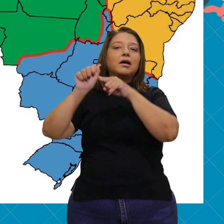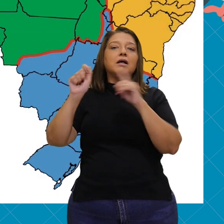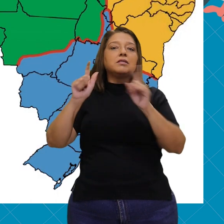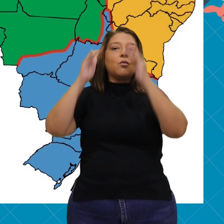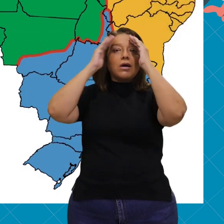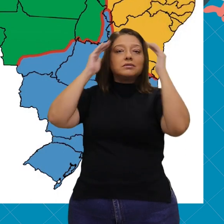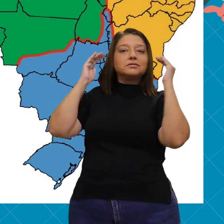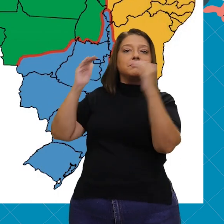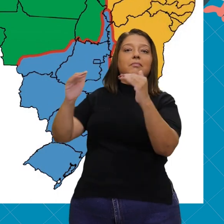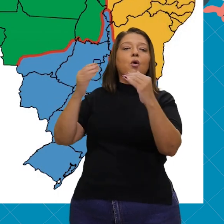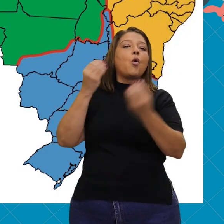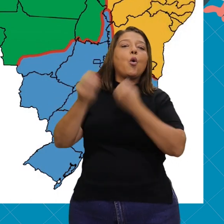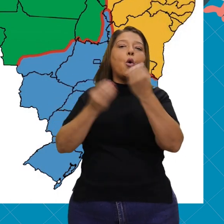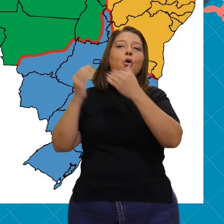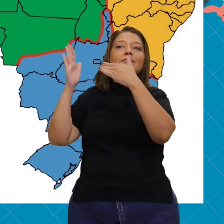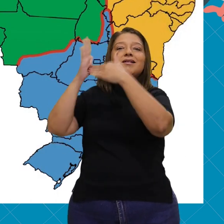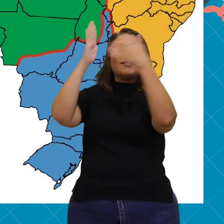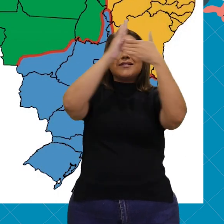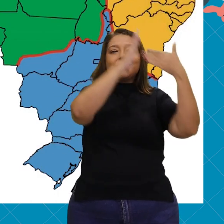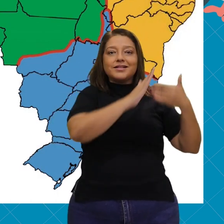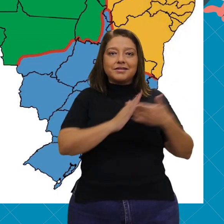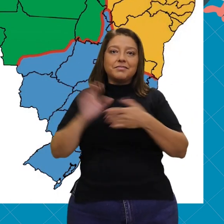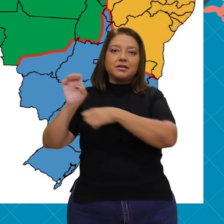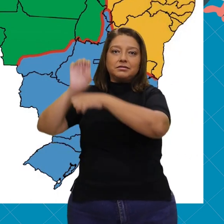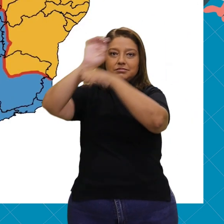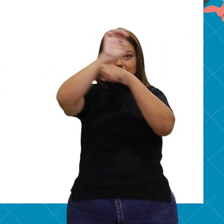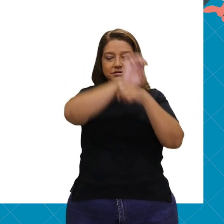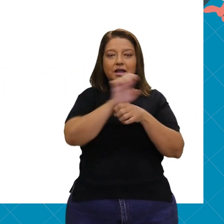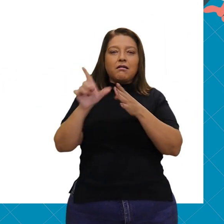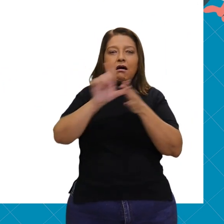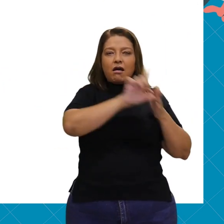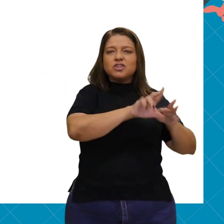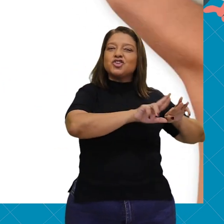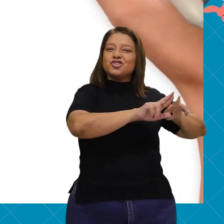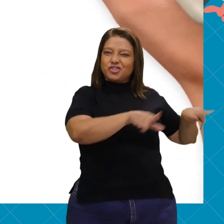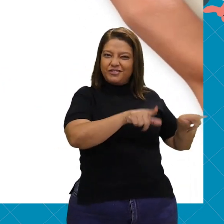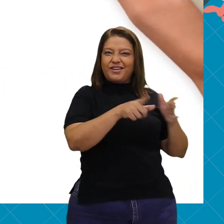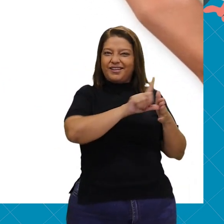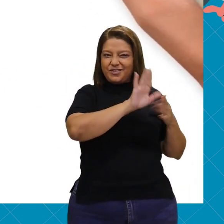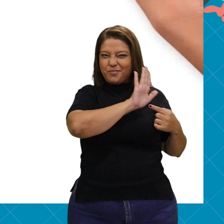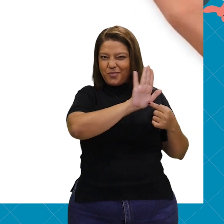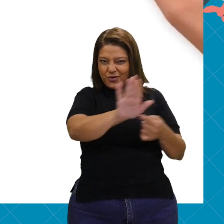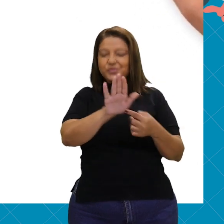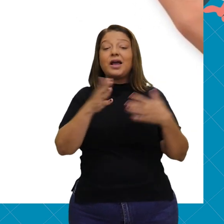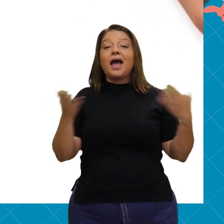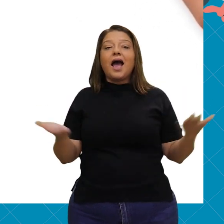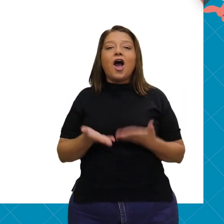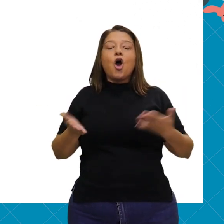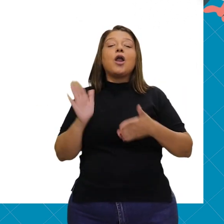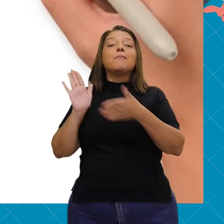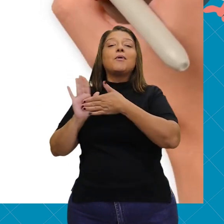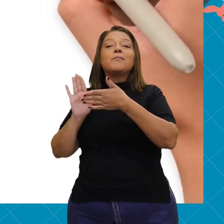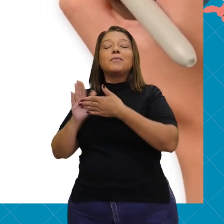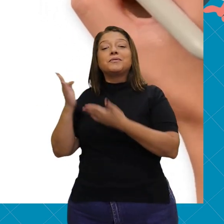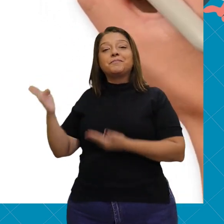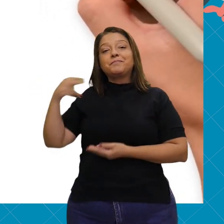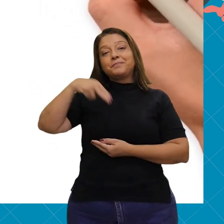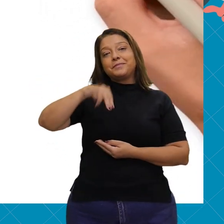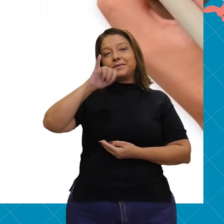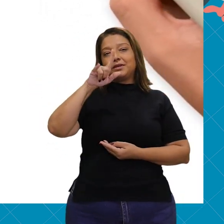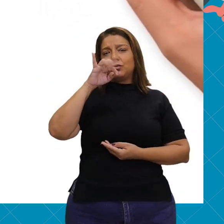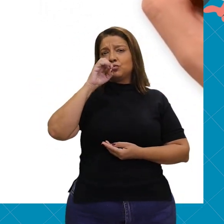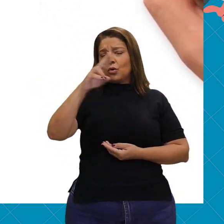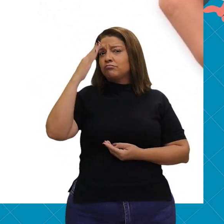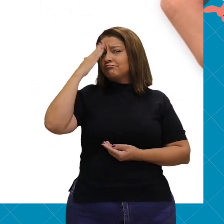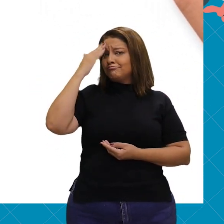não respeitou os limites dos estados, diferente das outras 2 que eu apresentei anteriormente. Por fim, eu trago a proposta do grande